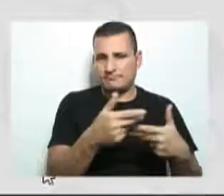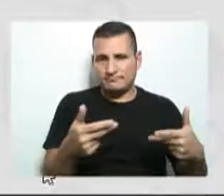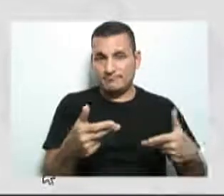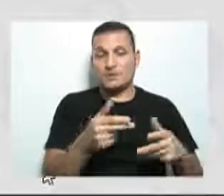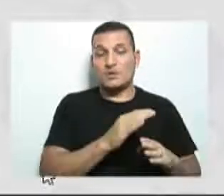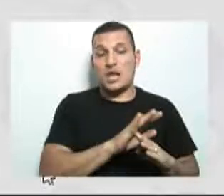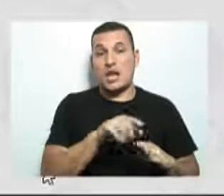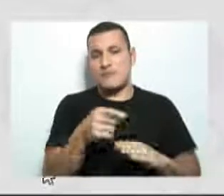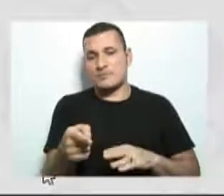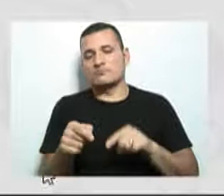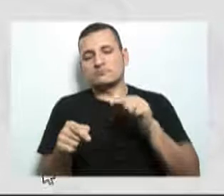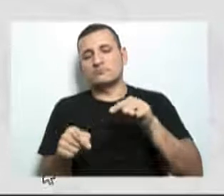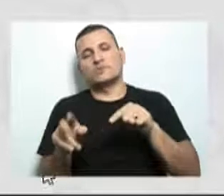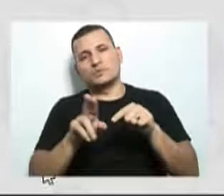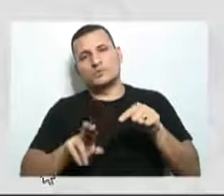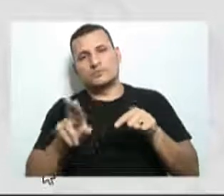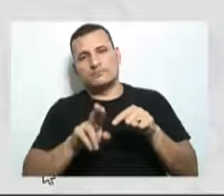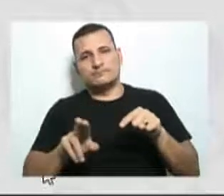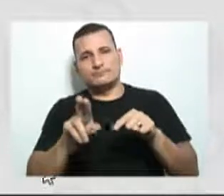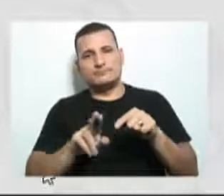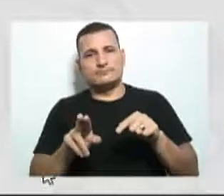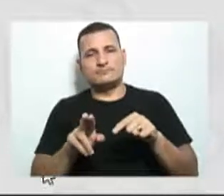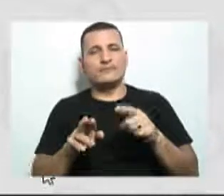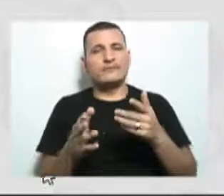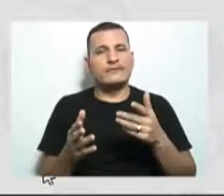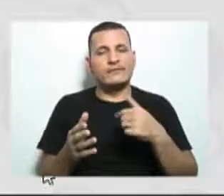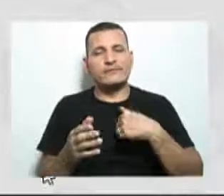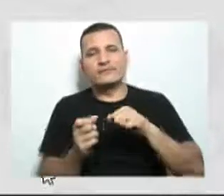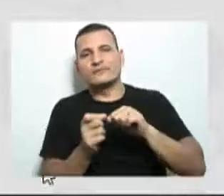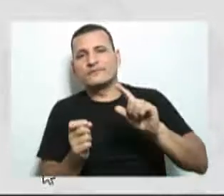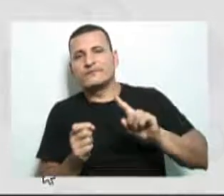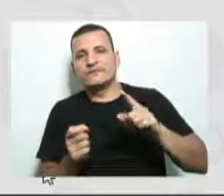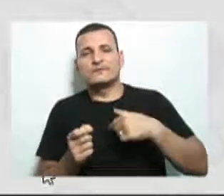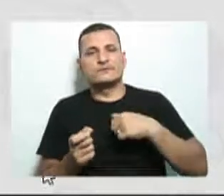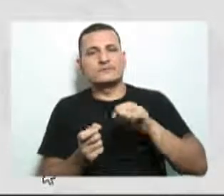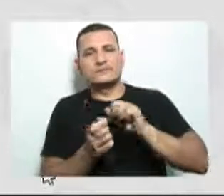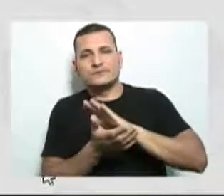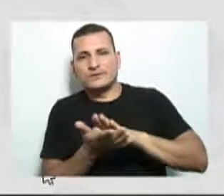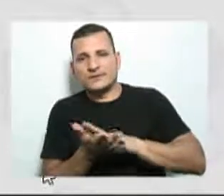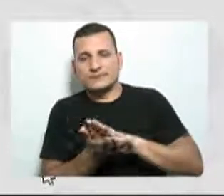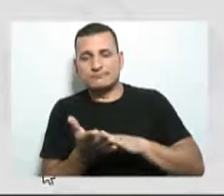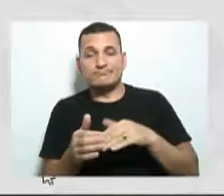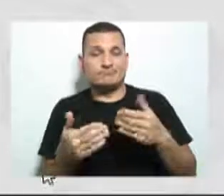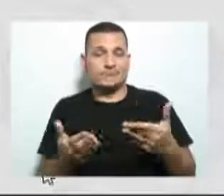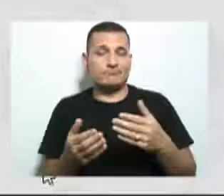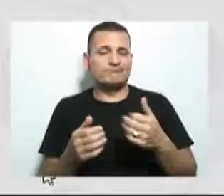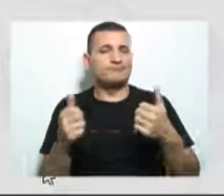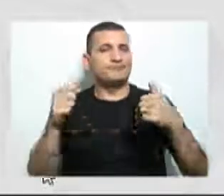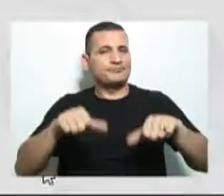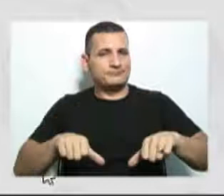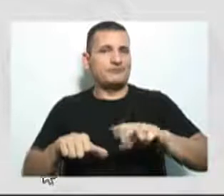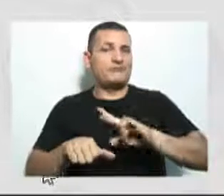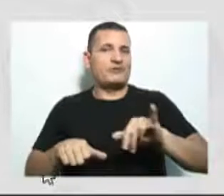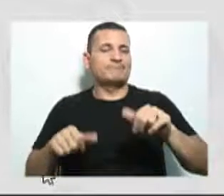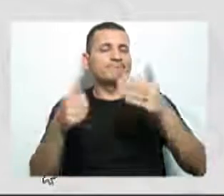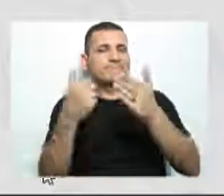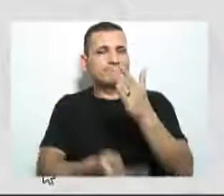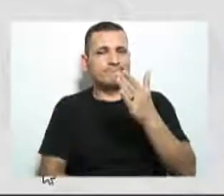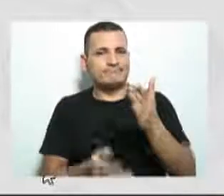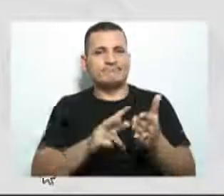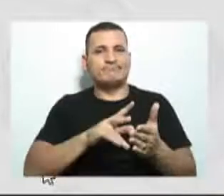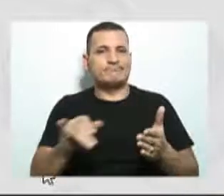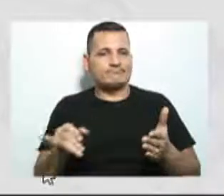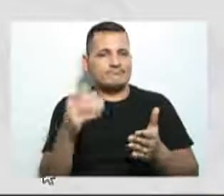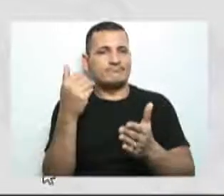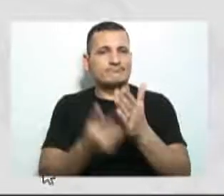tá? Tá vendo aí, ó? Não, eu não fiz, eu não preparei, professor, eu não fiz nada. Pois é, infelizmente vai se dar mal, vai dar